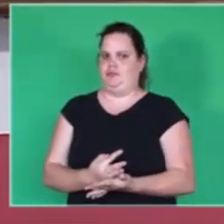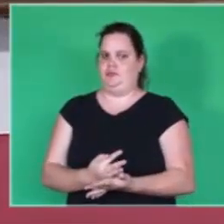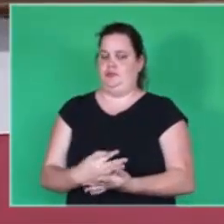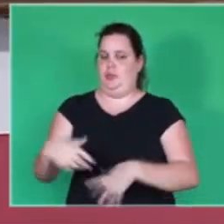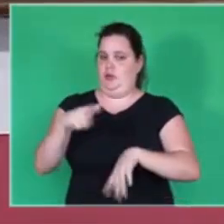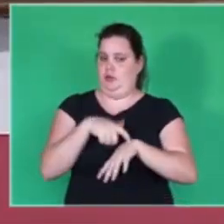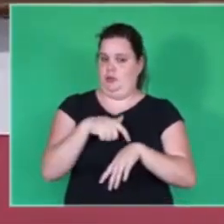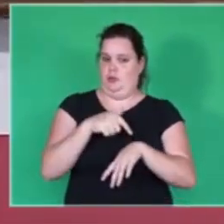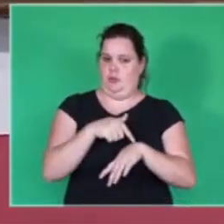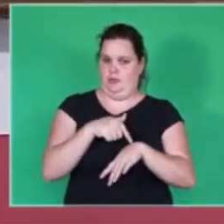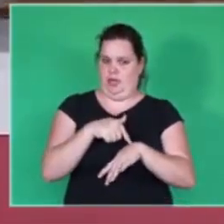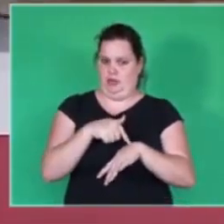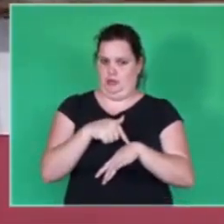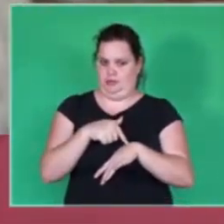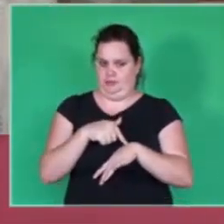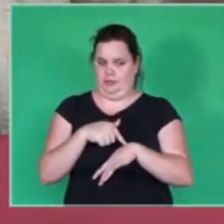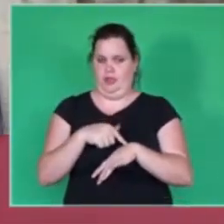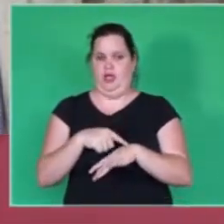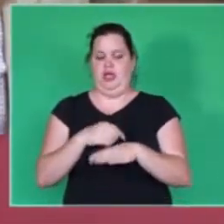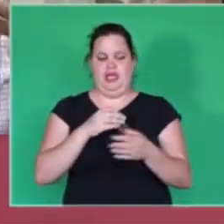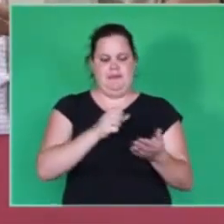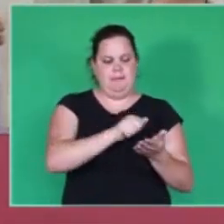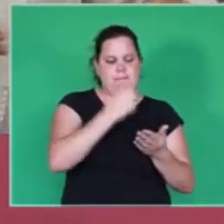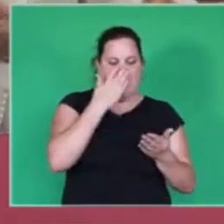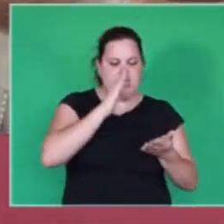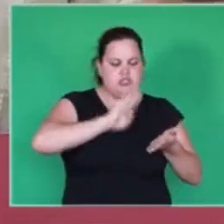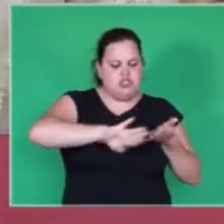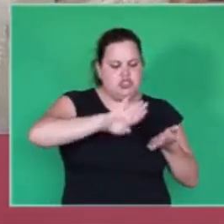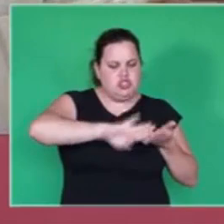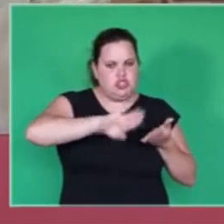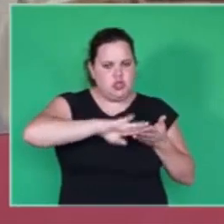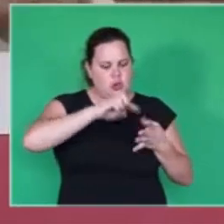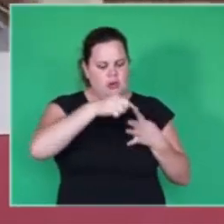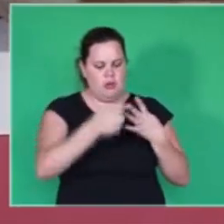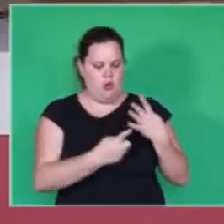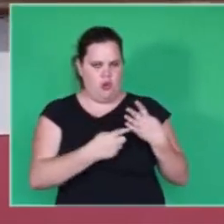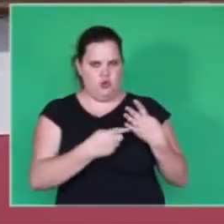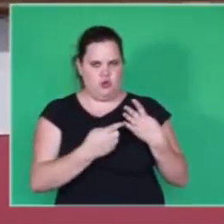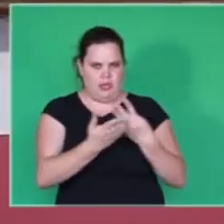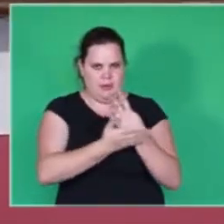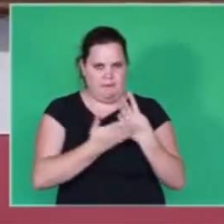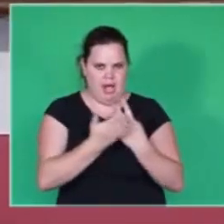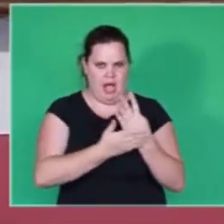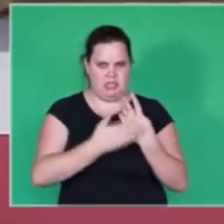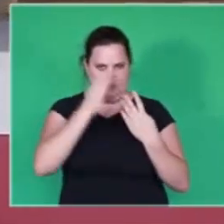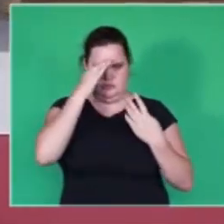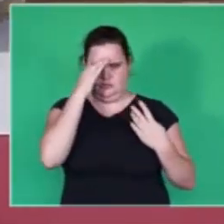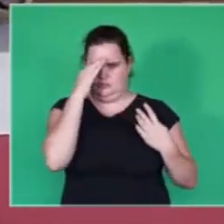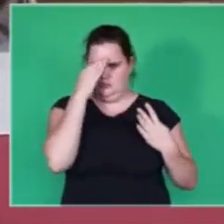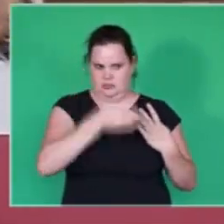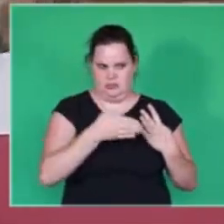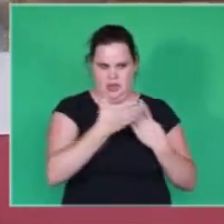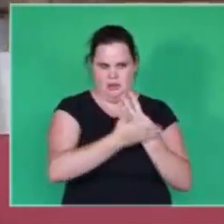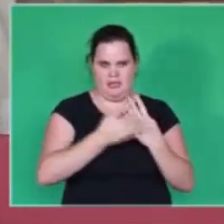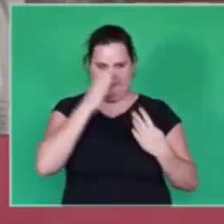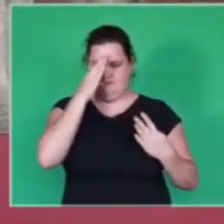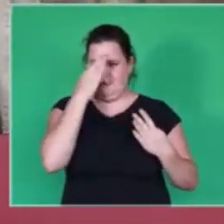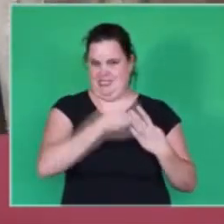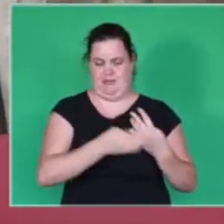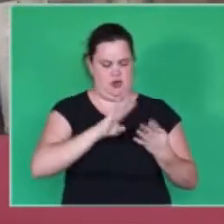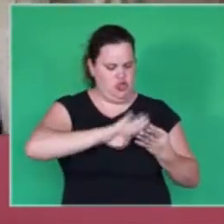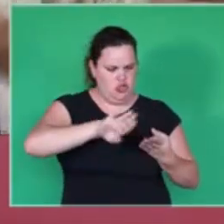quatro princípios, que saíram os quatro princípios, a própria igreja saiu do rumo. Ela tirou os princípios básicos da